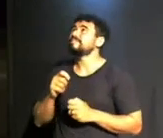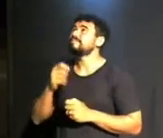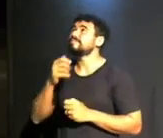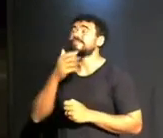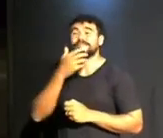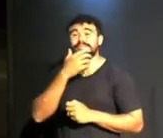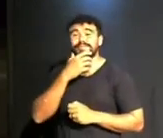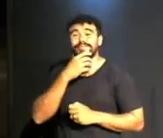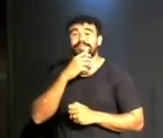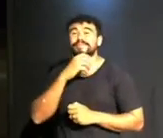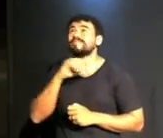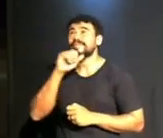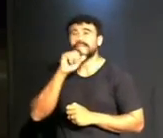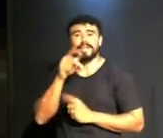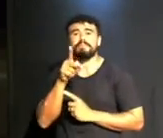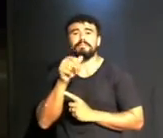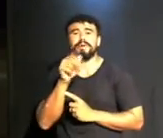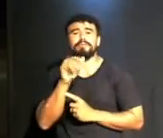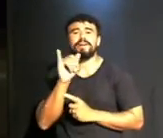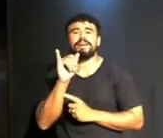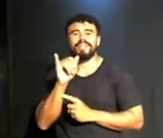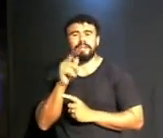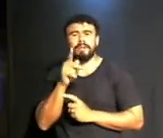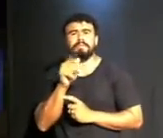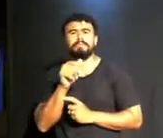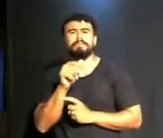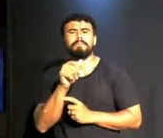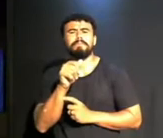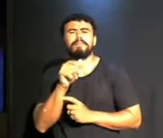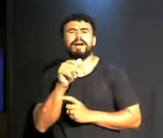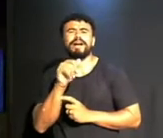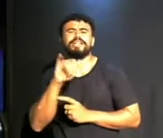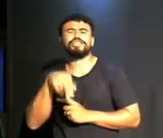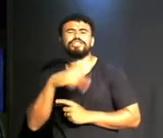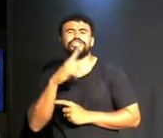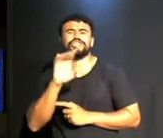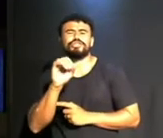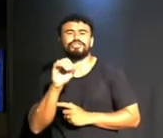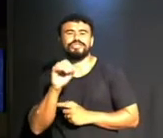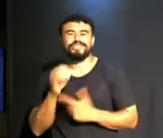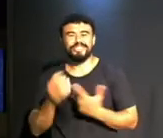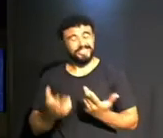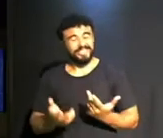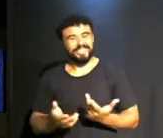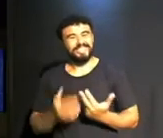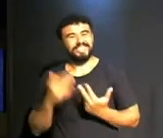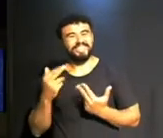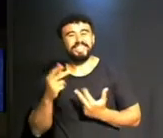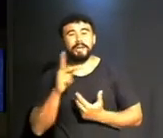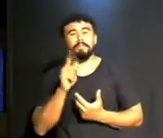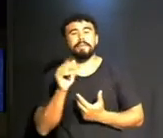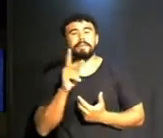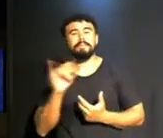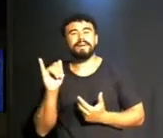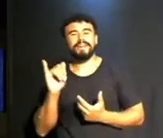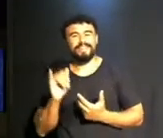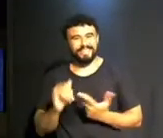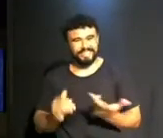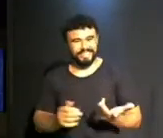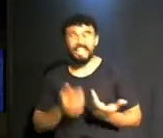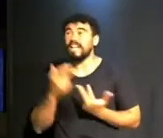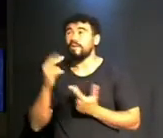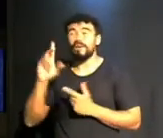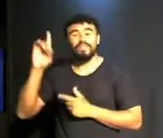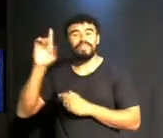pai é do verbo aqui no Nordeste painho o painho querido é o papai é aquele